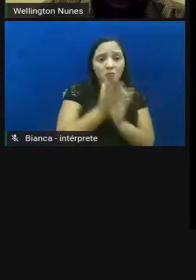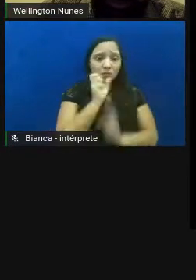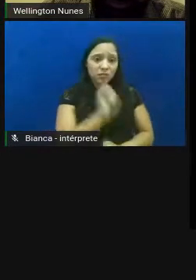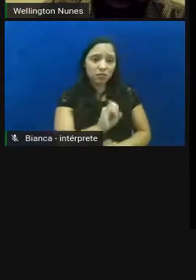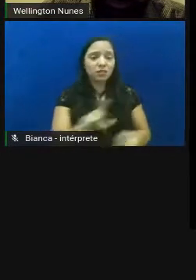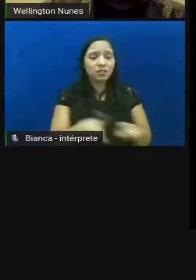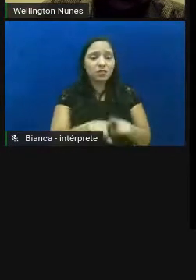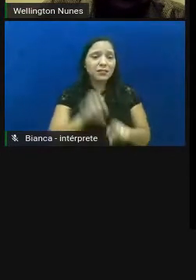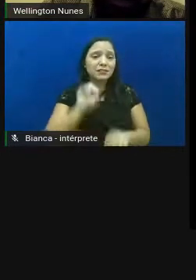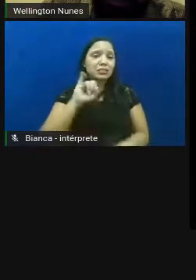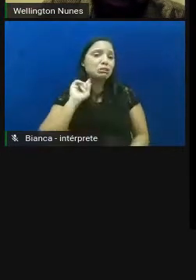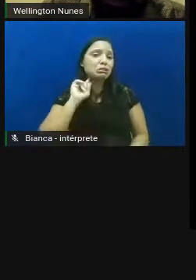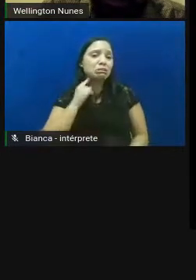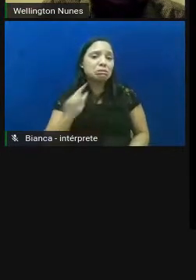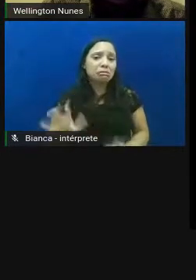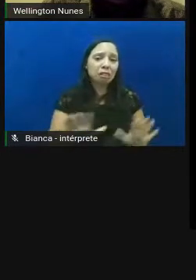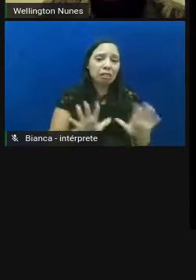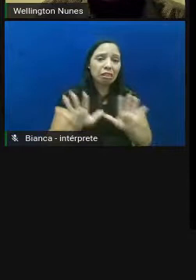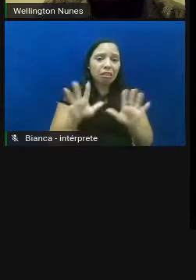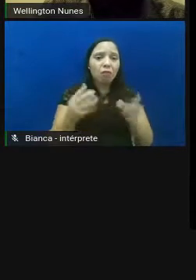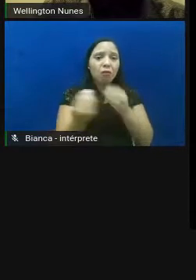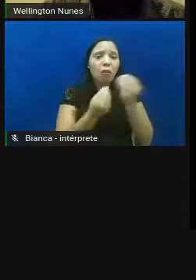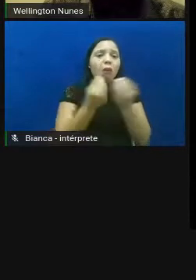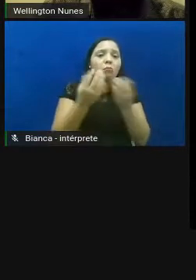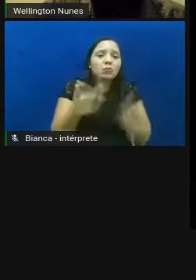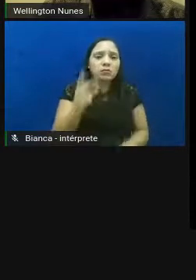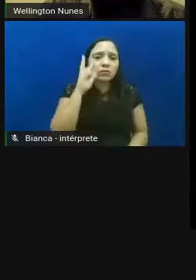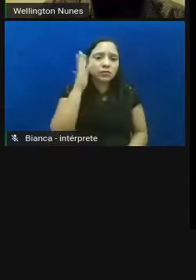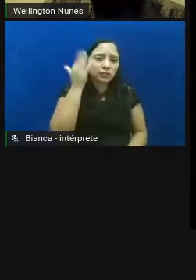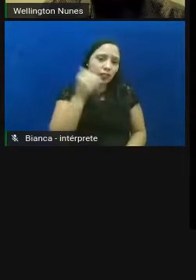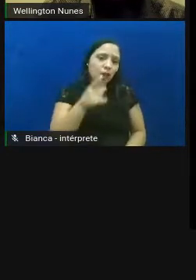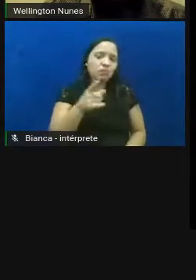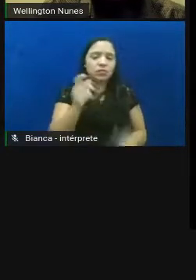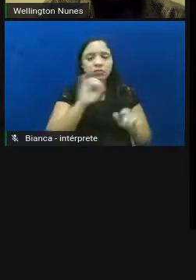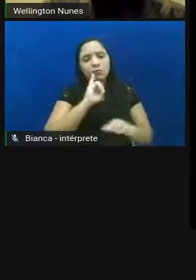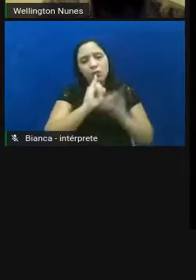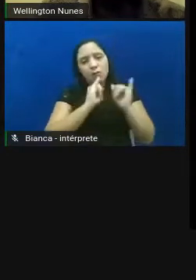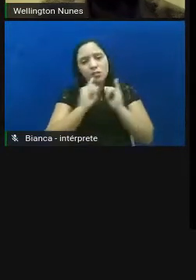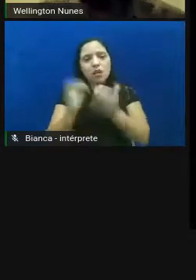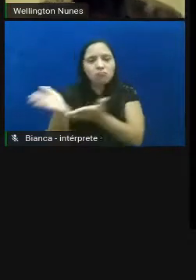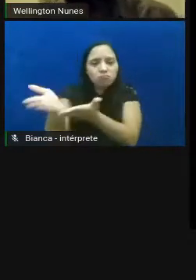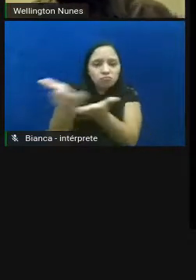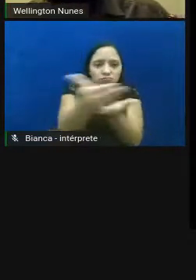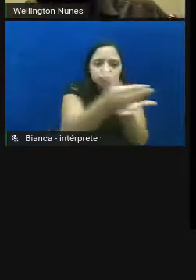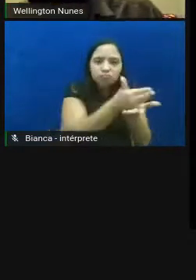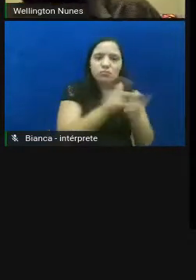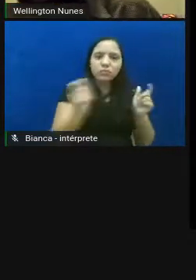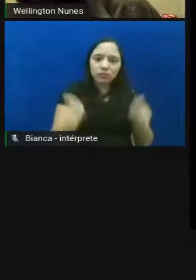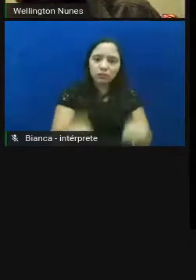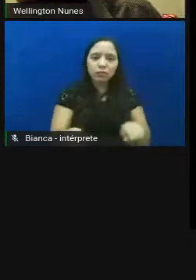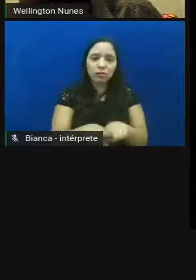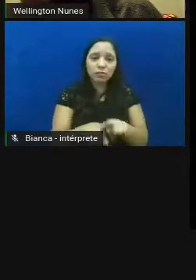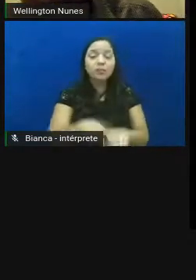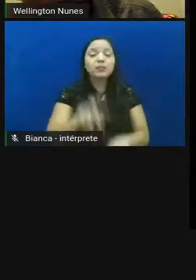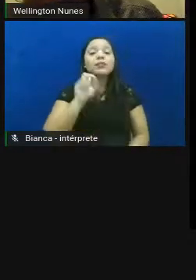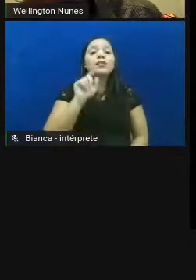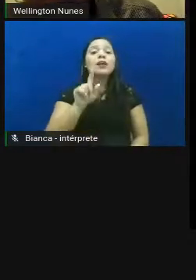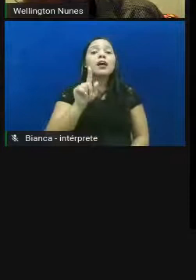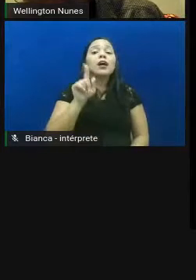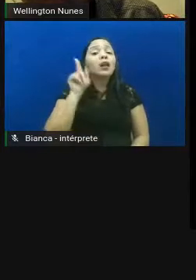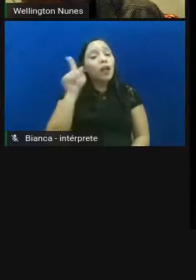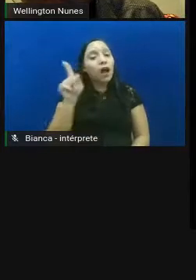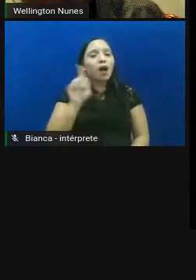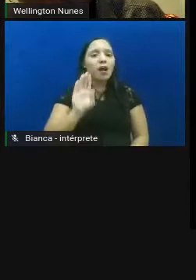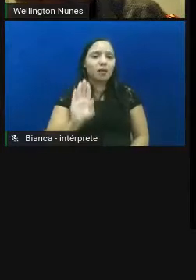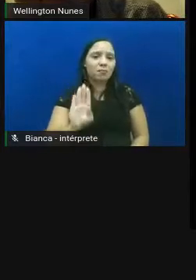poluição, enfim. Você consegue cruzar esses dados também. Mortalidade infantil em Belo Horizonte,